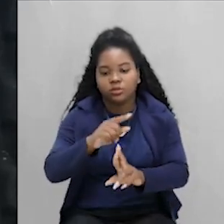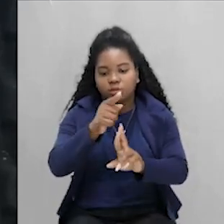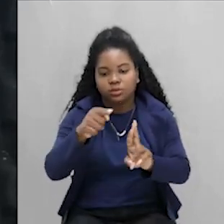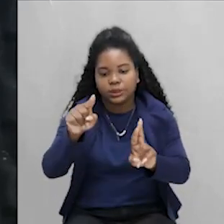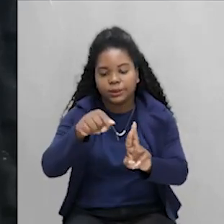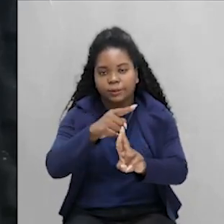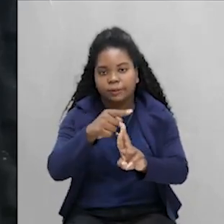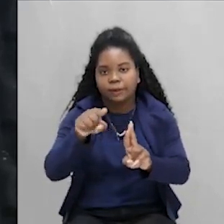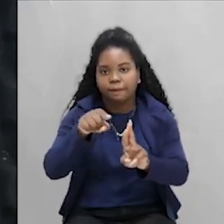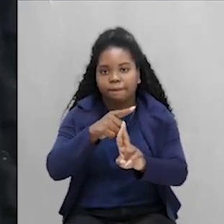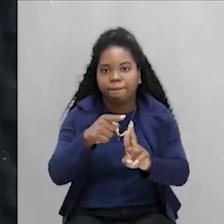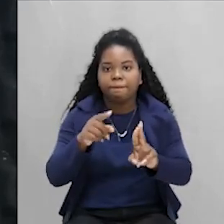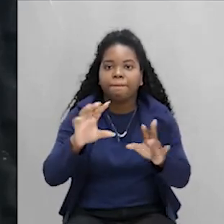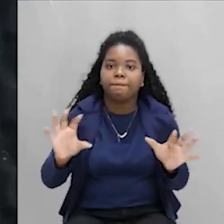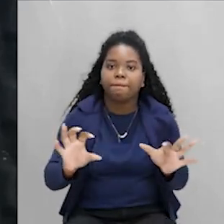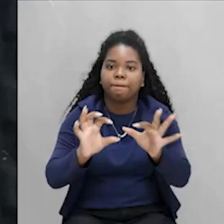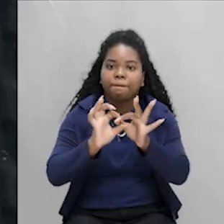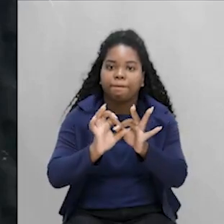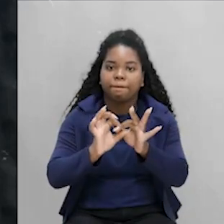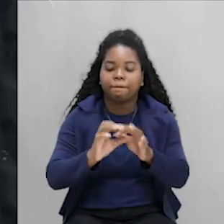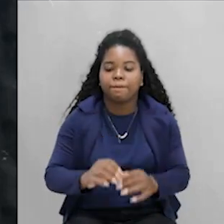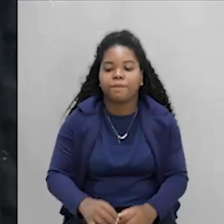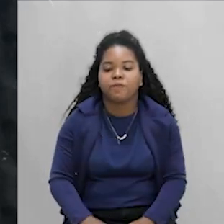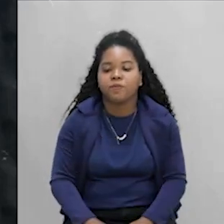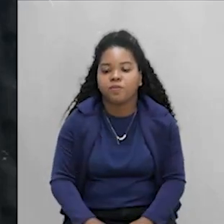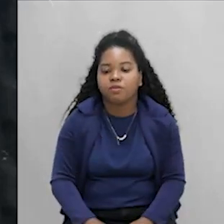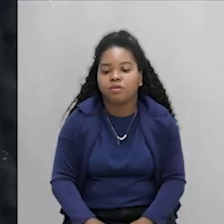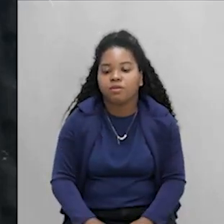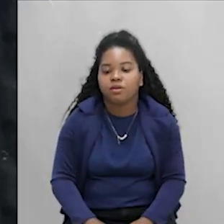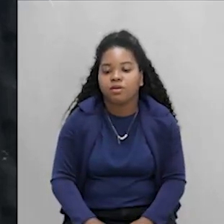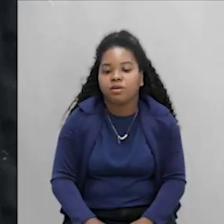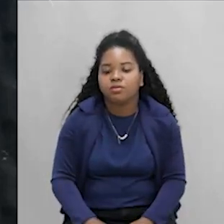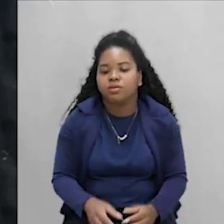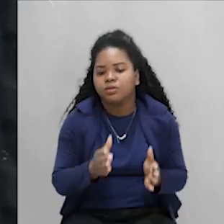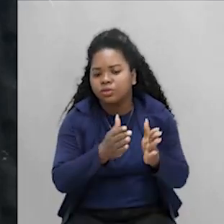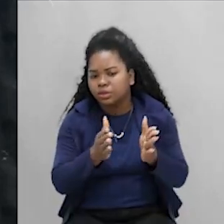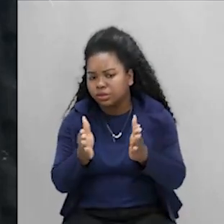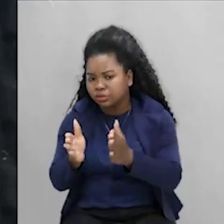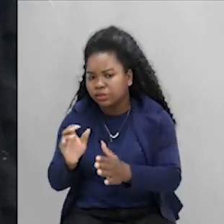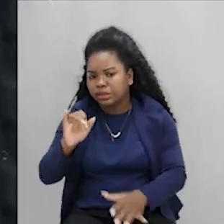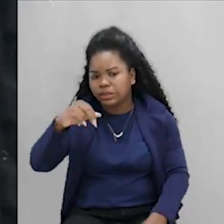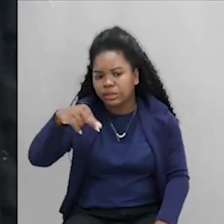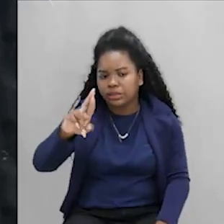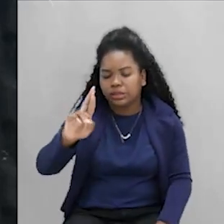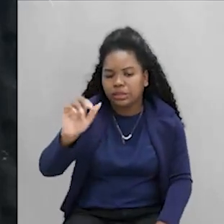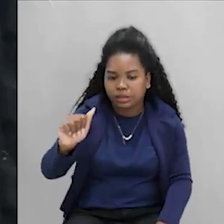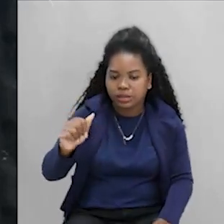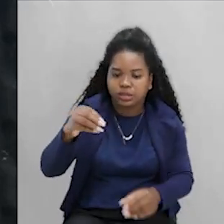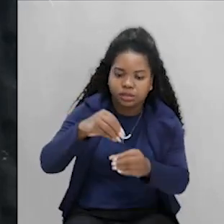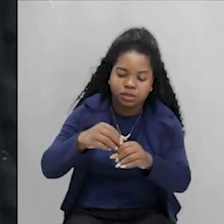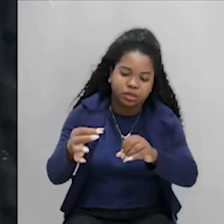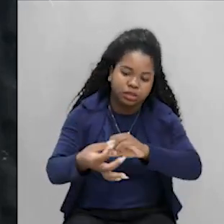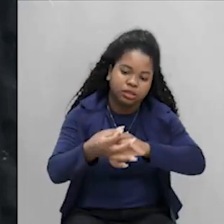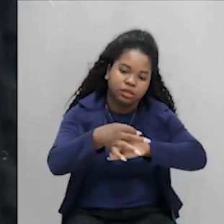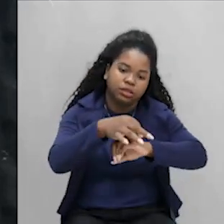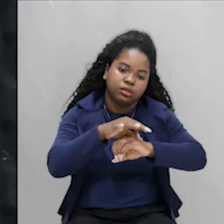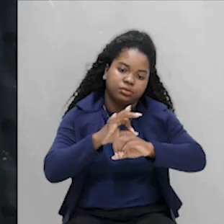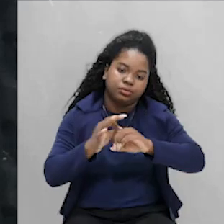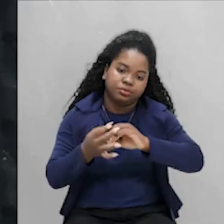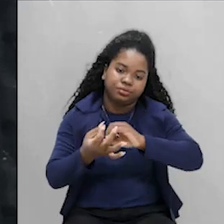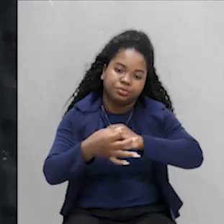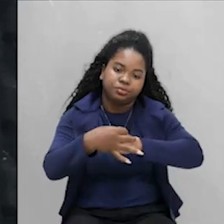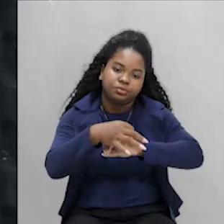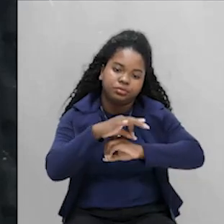uma ligação dupla então numa desidratação intramolecular que ocorre dentro da molécula